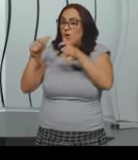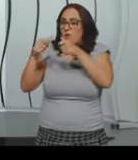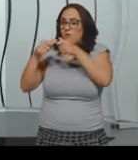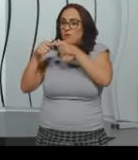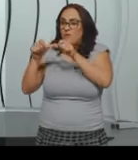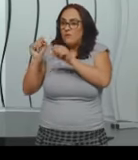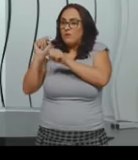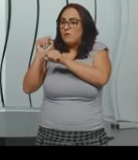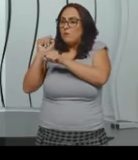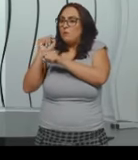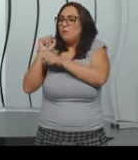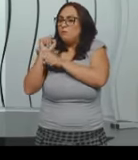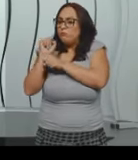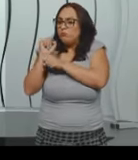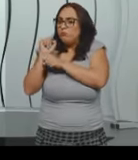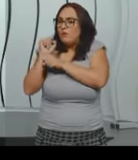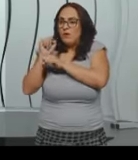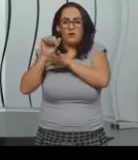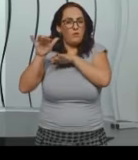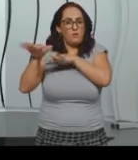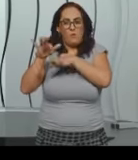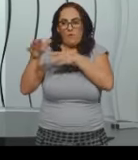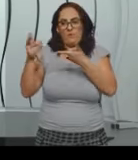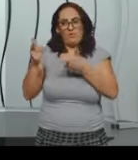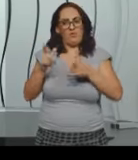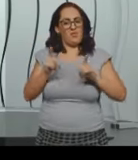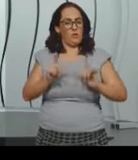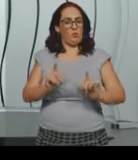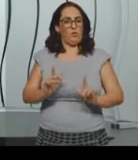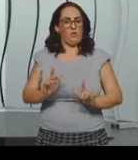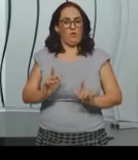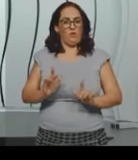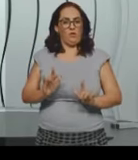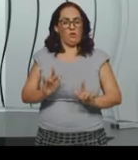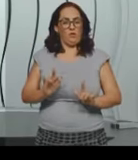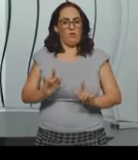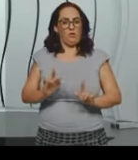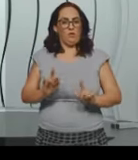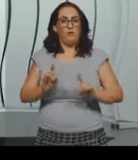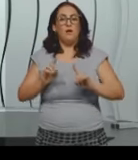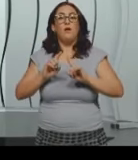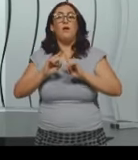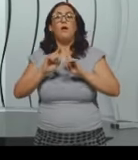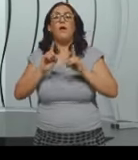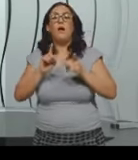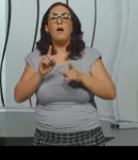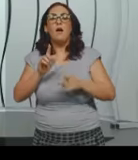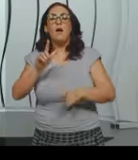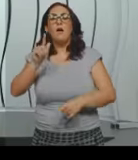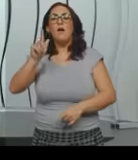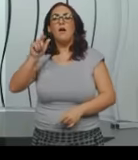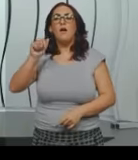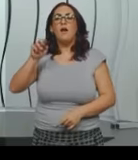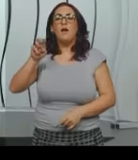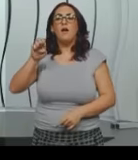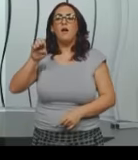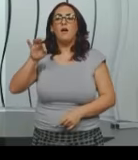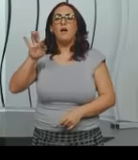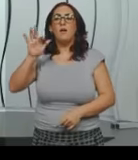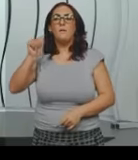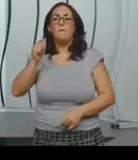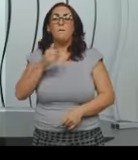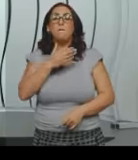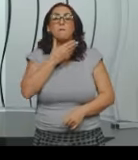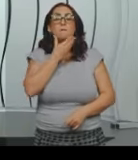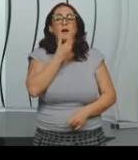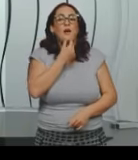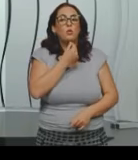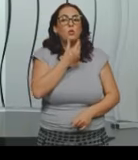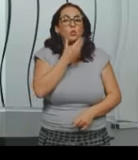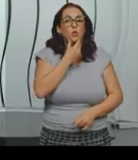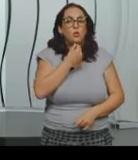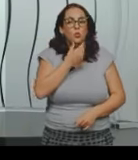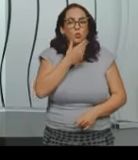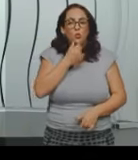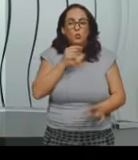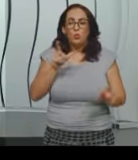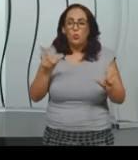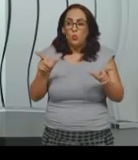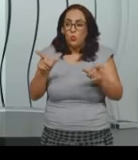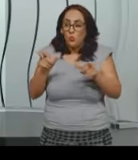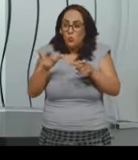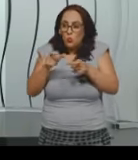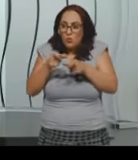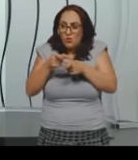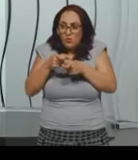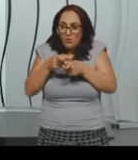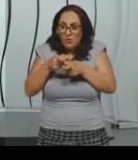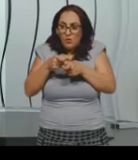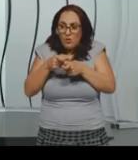ter mobilidade. E o gameta masculino, tá? Ele vai ser menor e